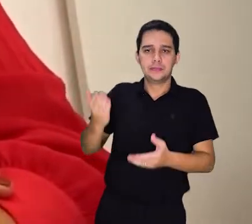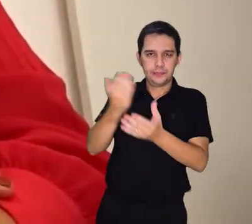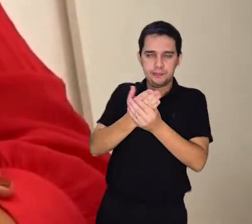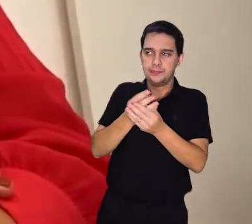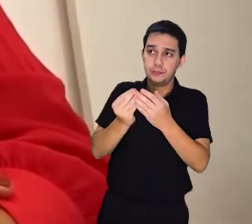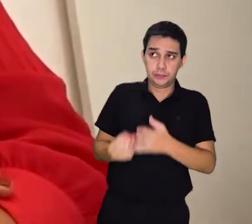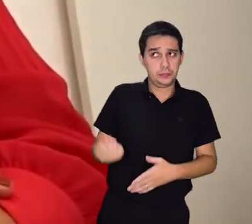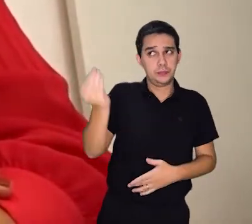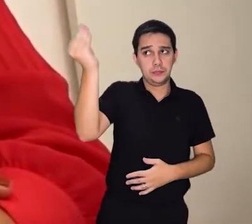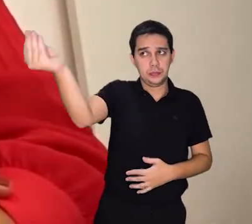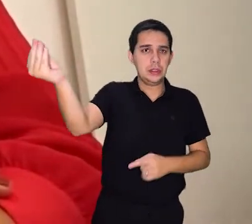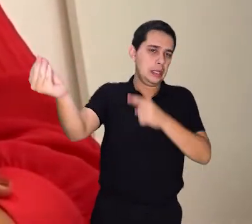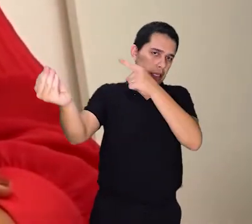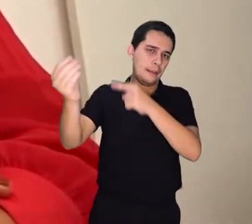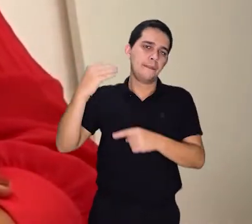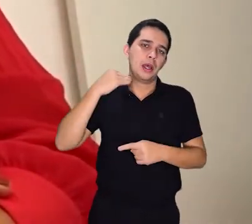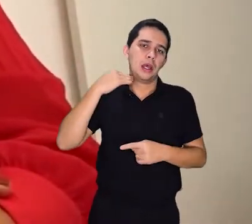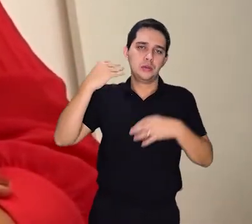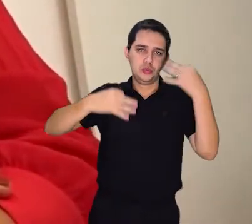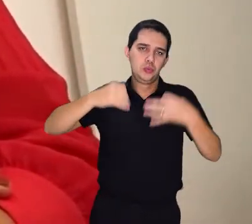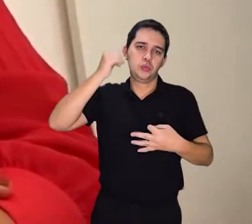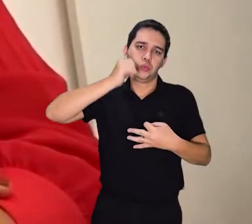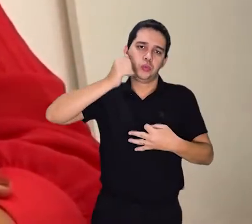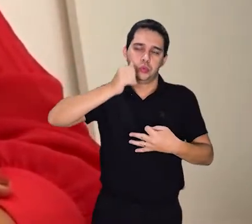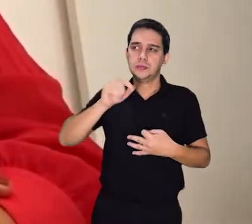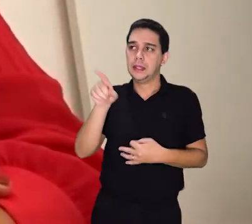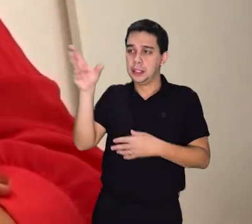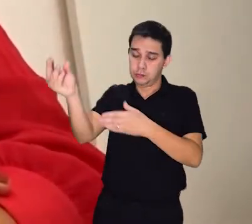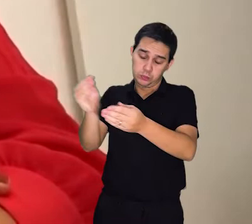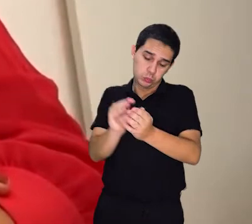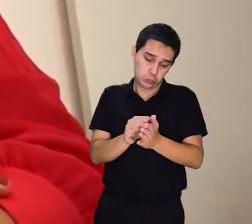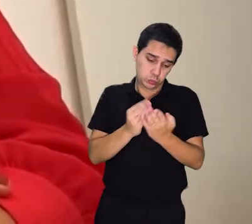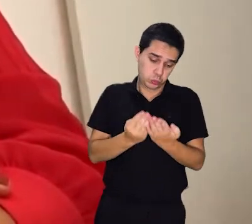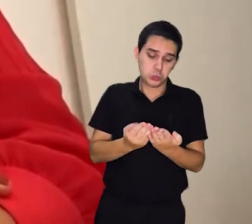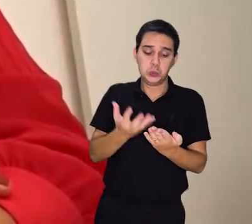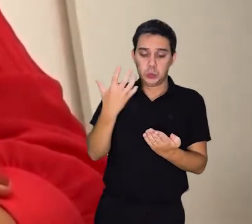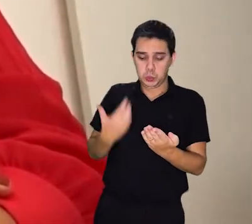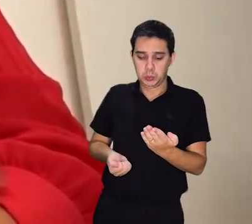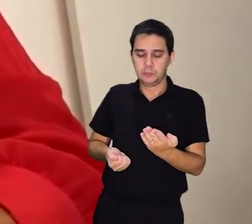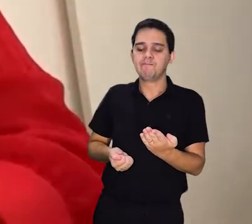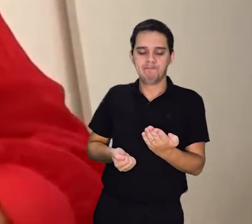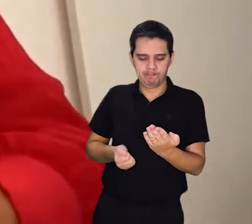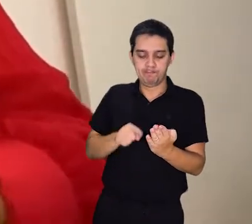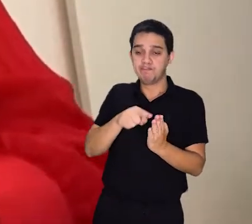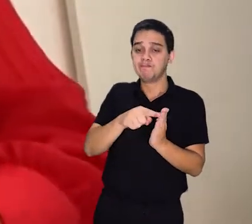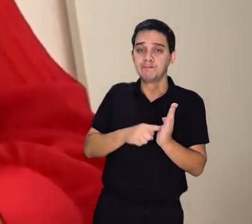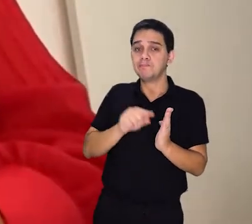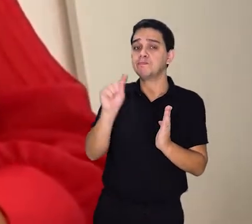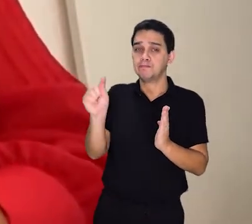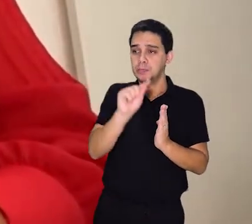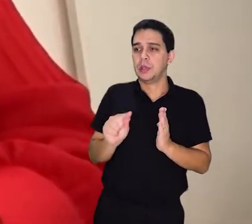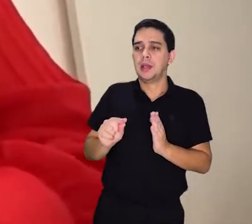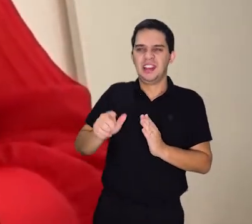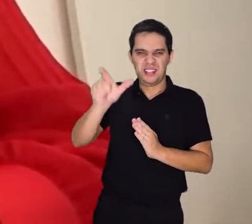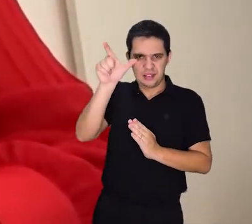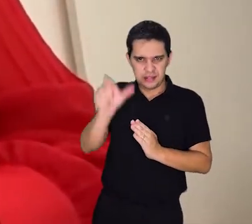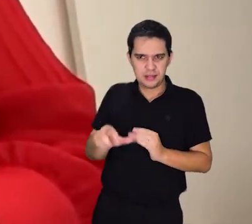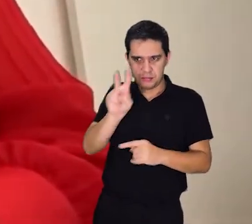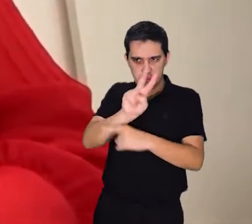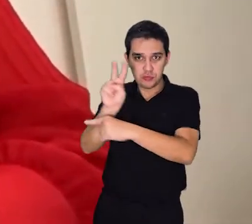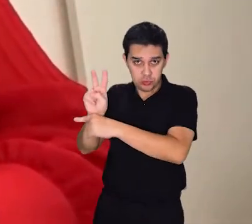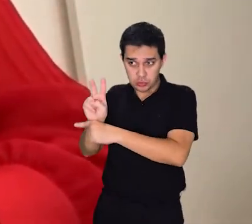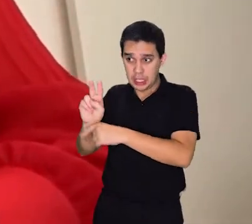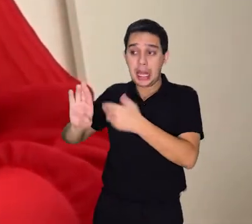a juíza acolheu todos os pedidos do Ministério Público, né, que foram principalmente o afastamento imediato desses